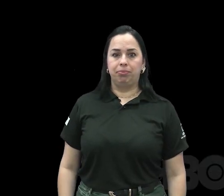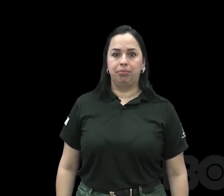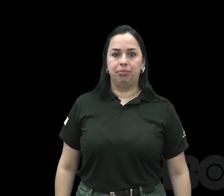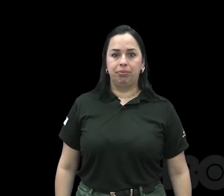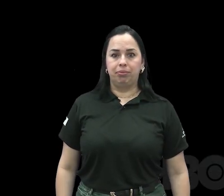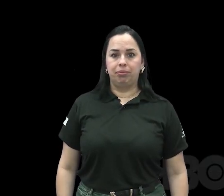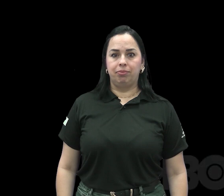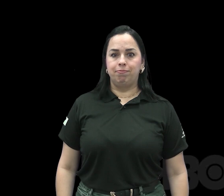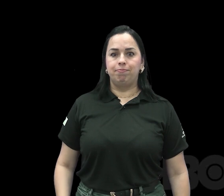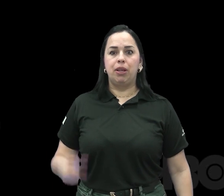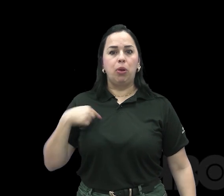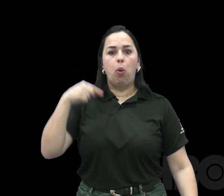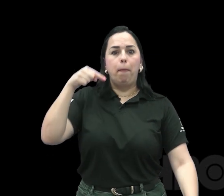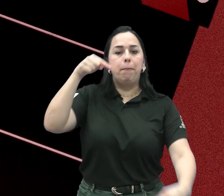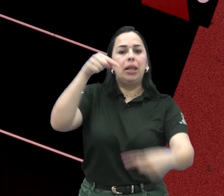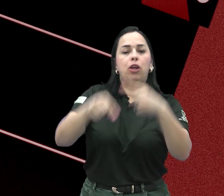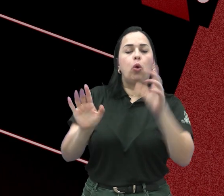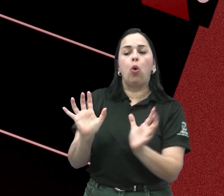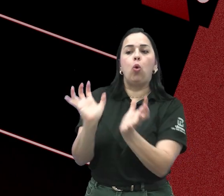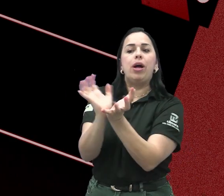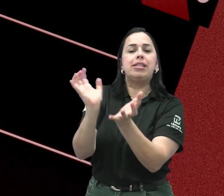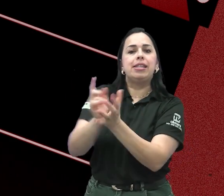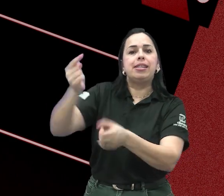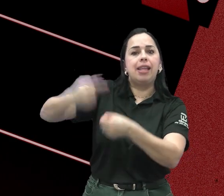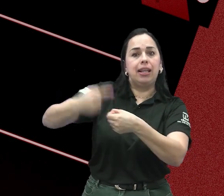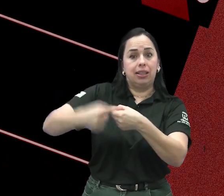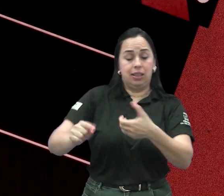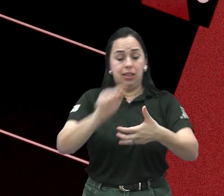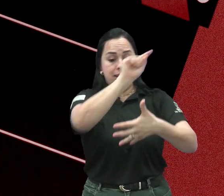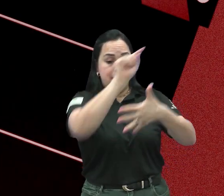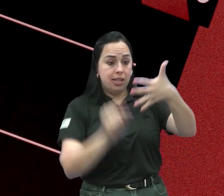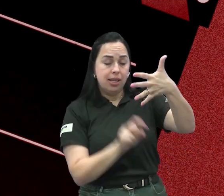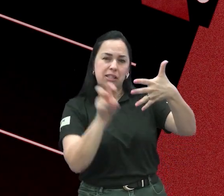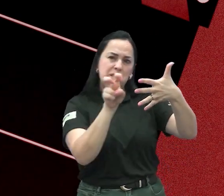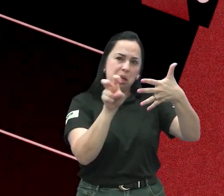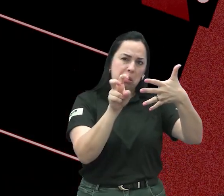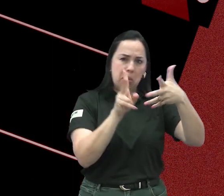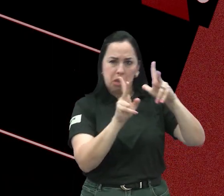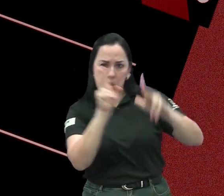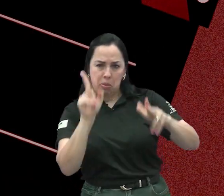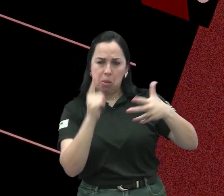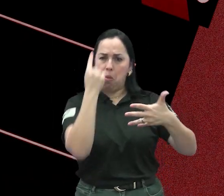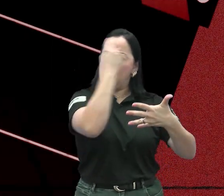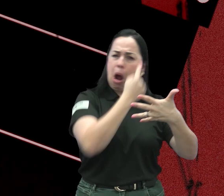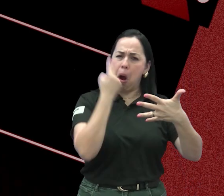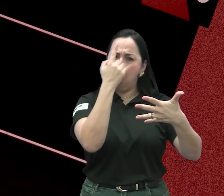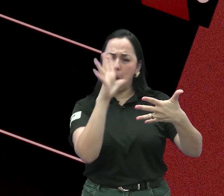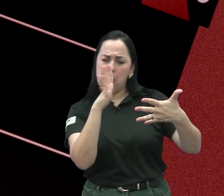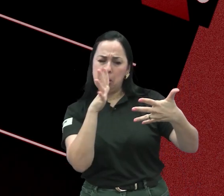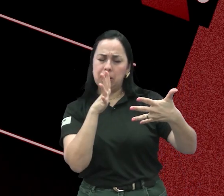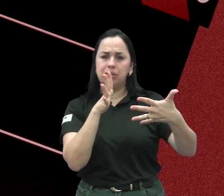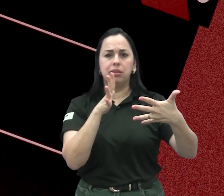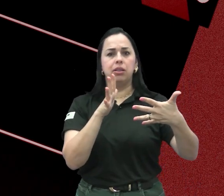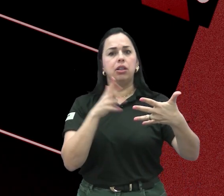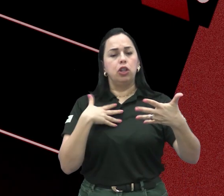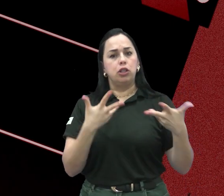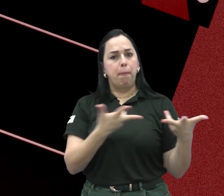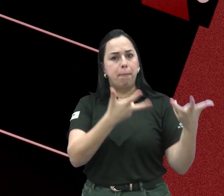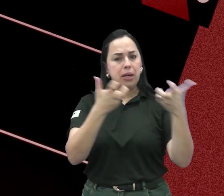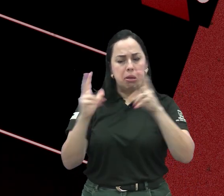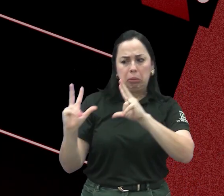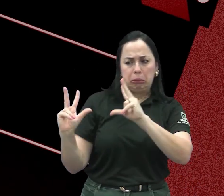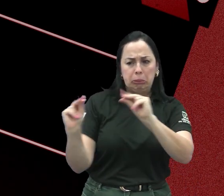There was nothing sane about Chernobyl. Em 5 episódios de mais ou menos 1 hora de duração, acompanhamos